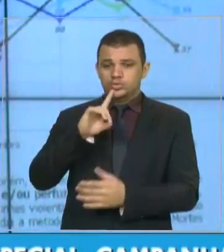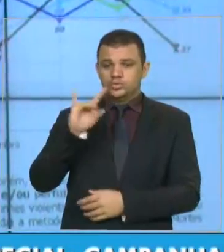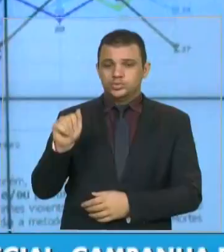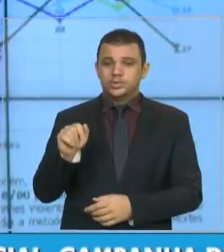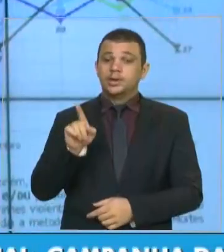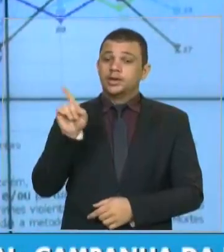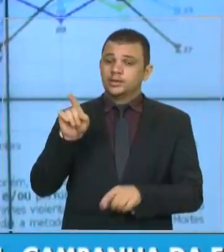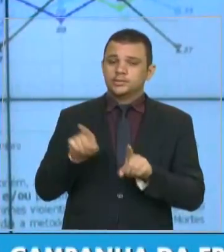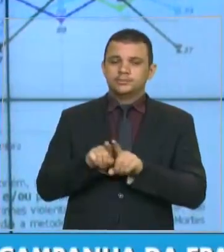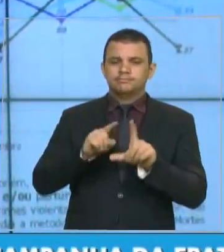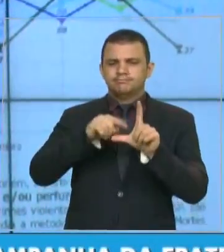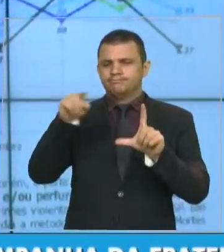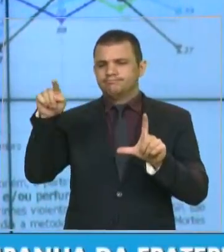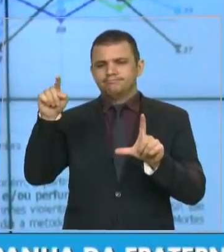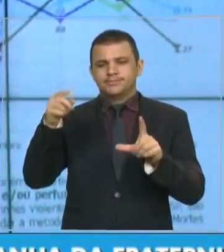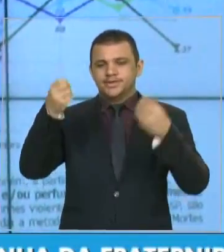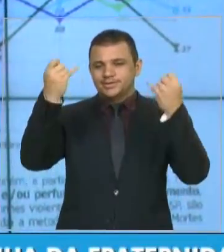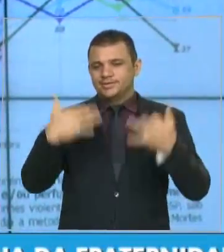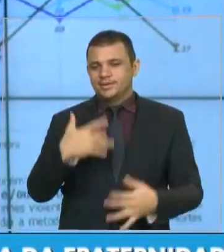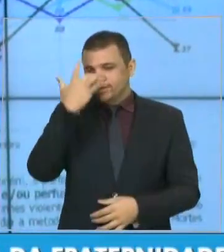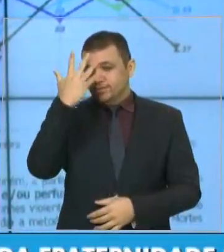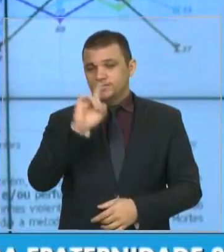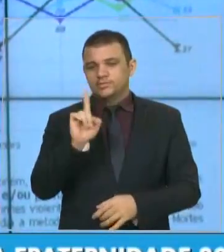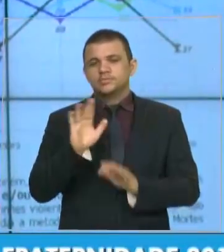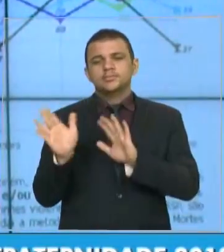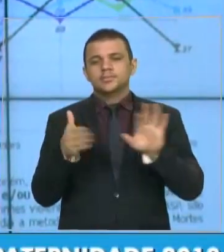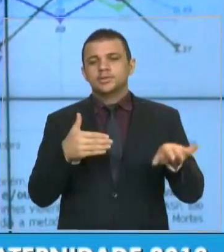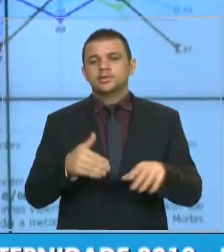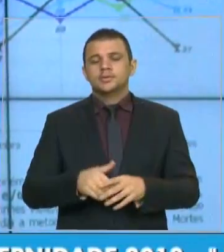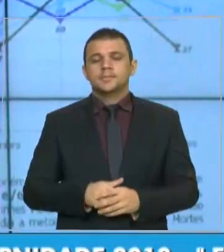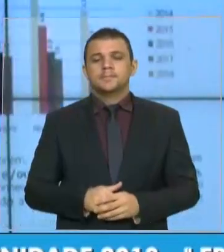Esse também não é fácil traduzir aqui, mas pode passar também.